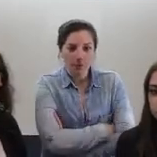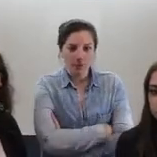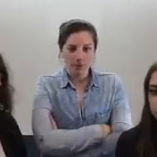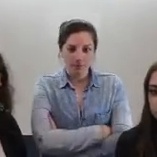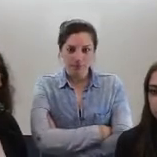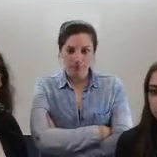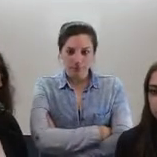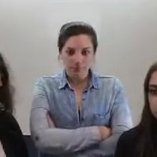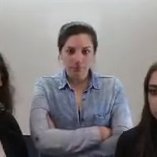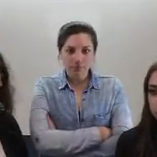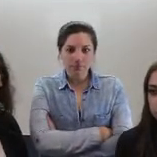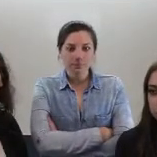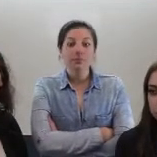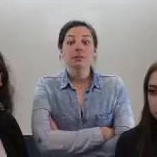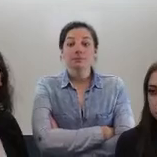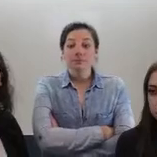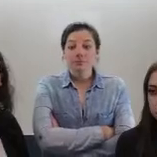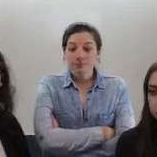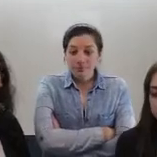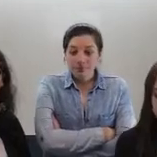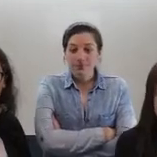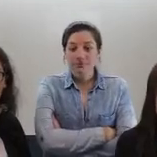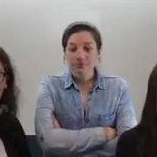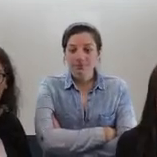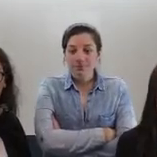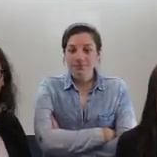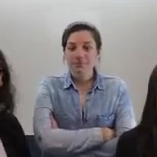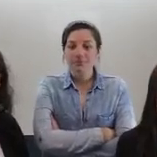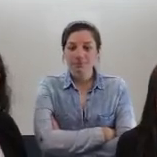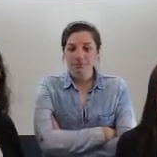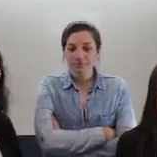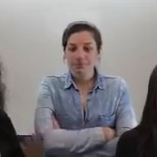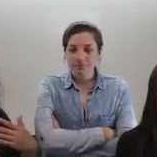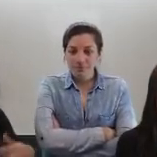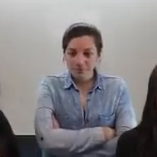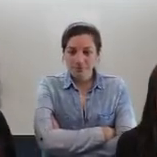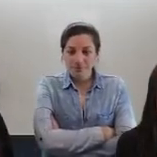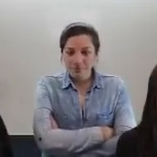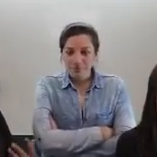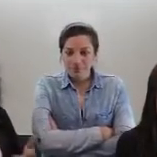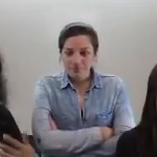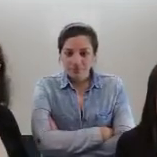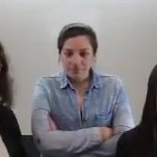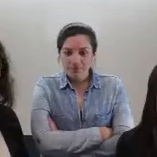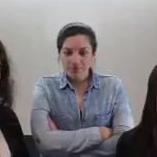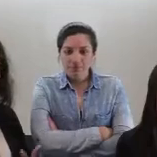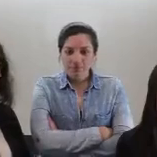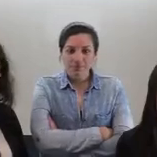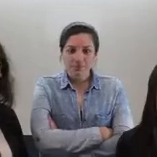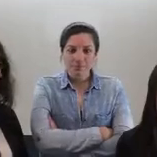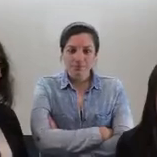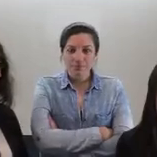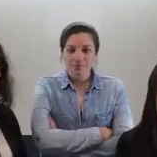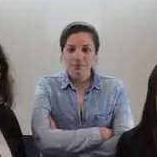pode também estar salvando no teu Drive, mandar fazer a impressão do artigo para quem gosta de ler no papel, né? Que tem muita